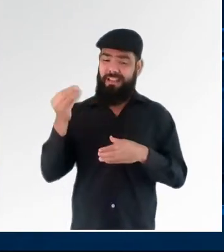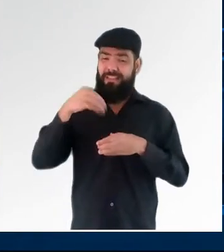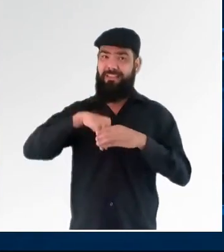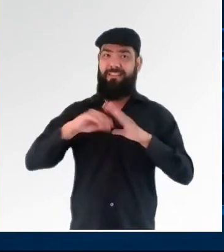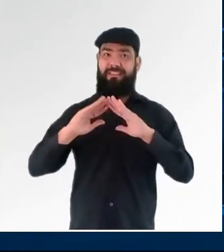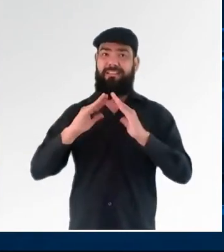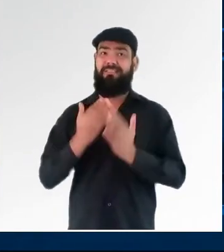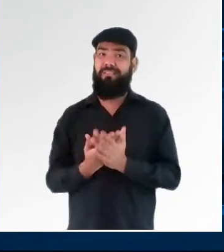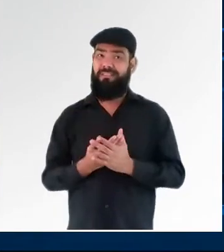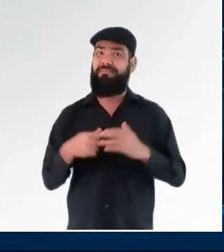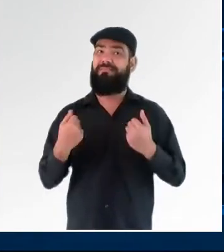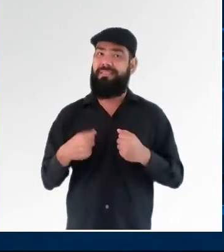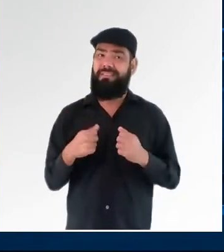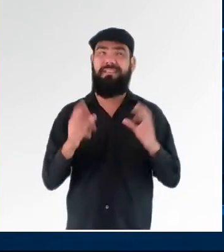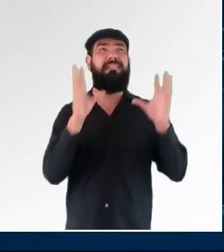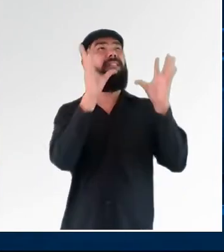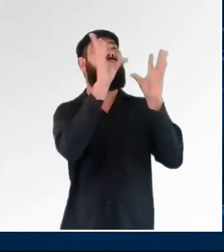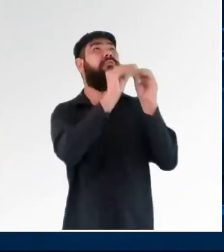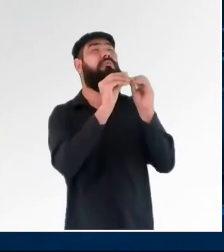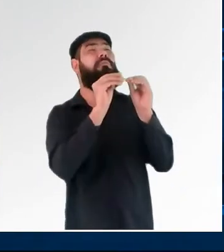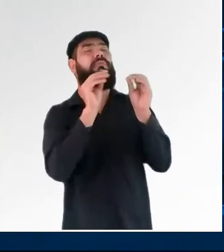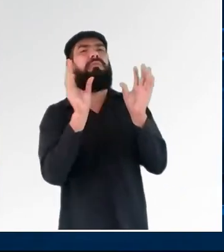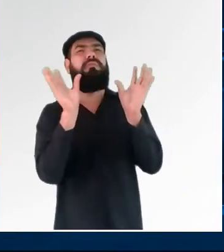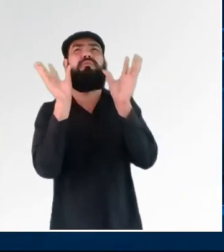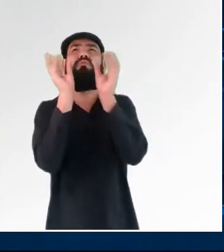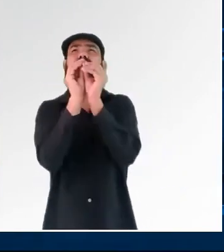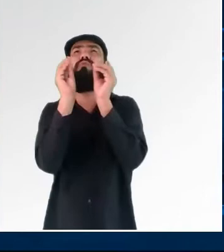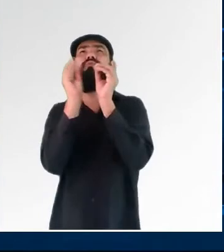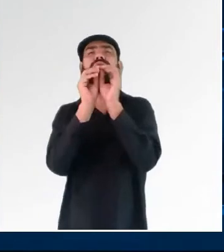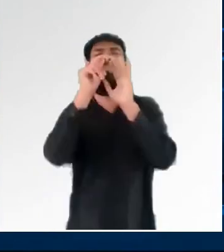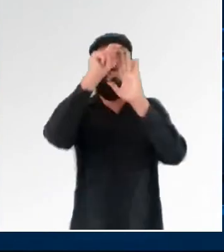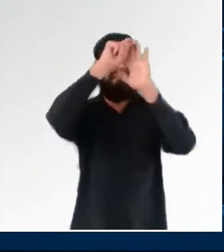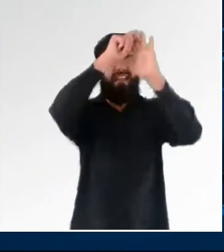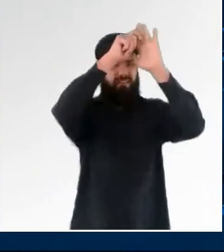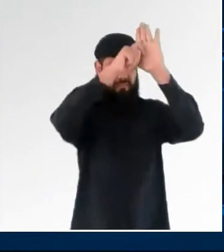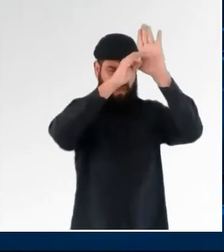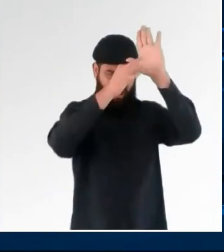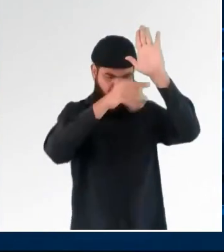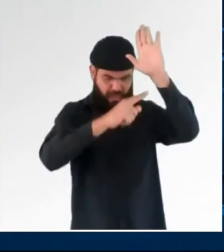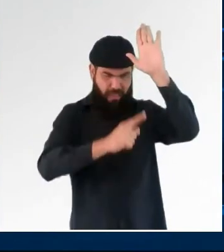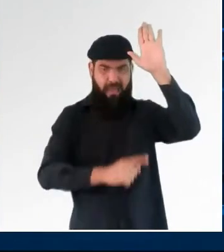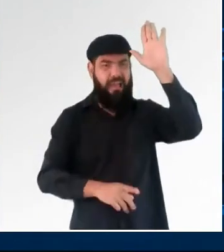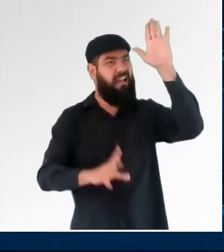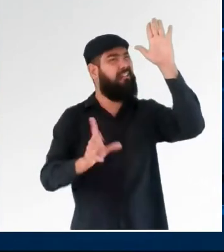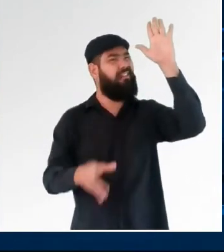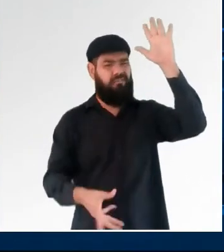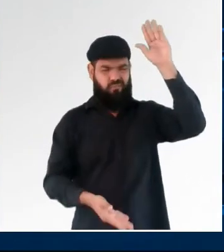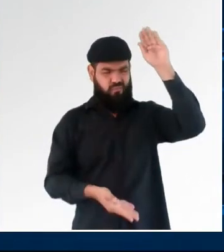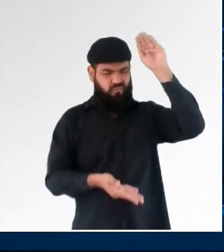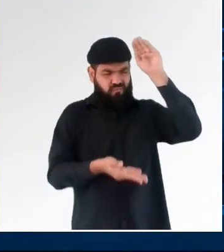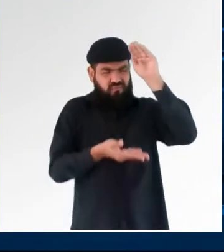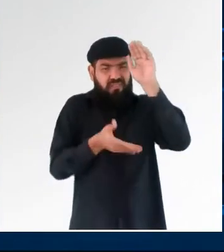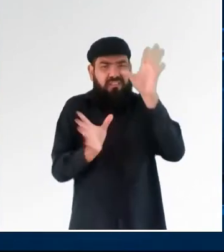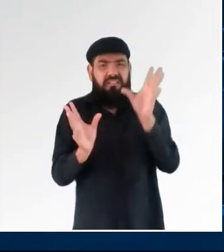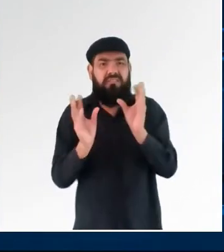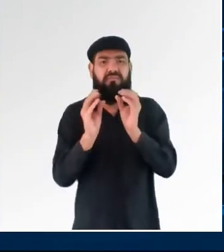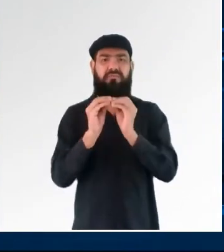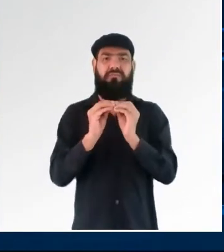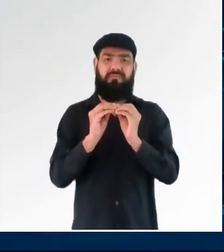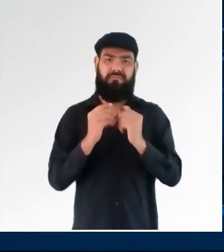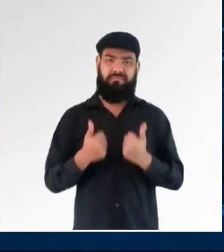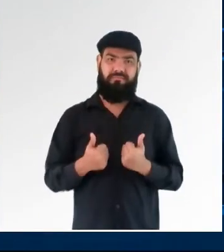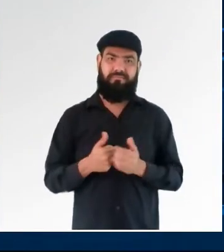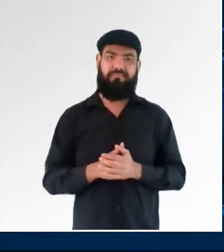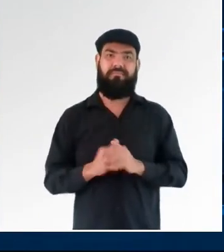Pegar aqueles textos mais longos e fazer resumos. Bacana? Vamos partir para outro